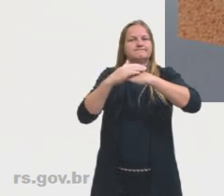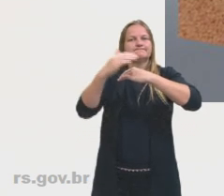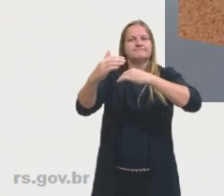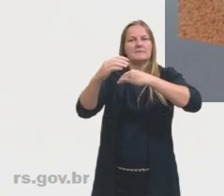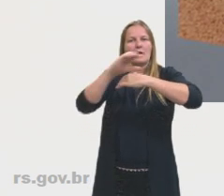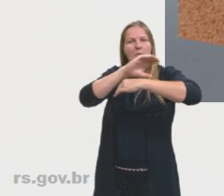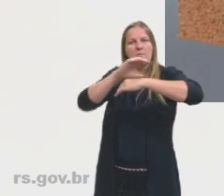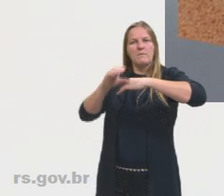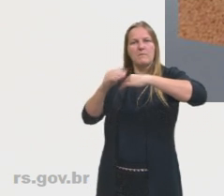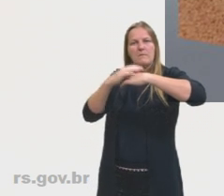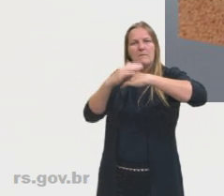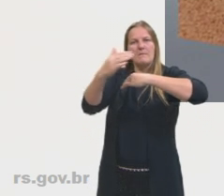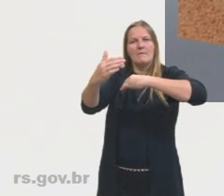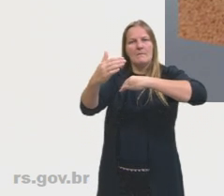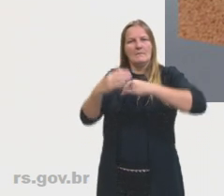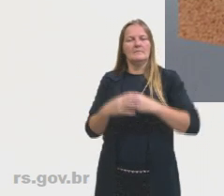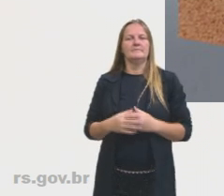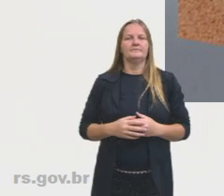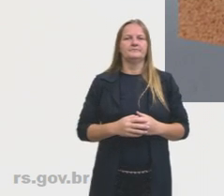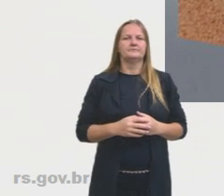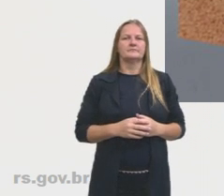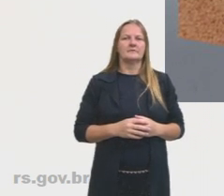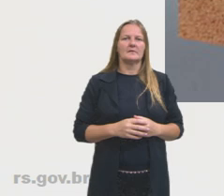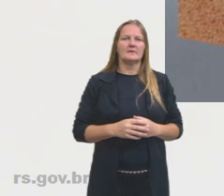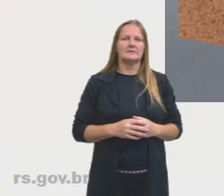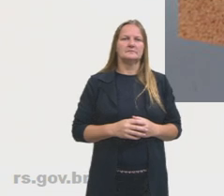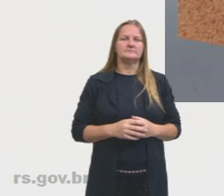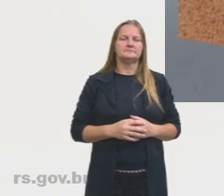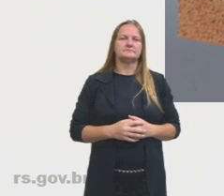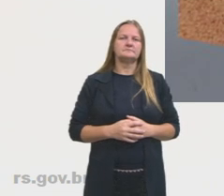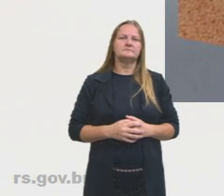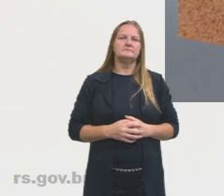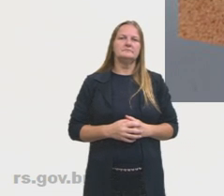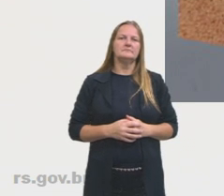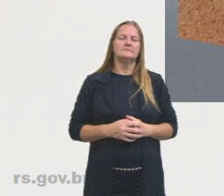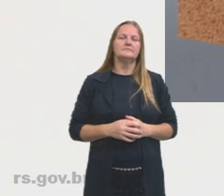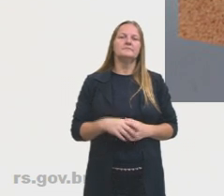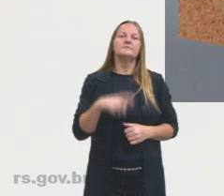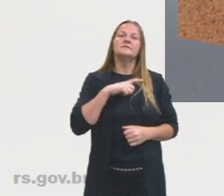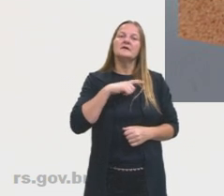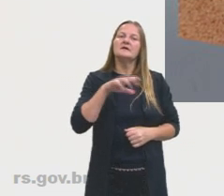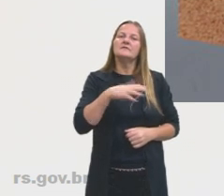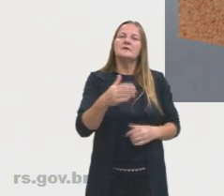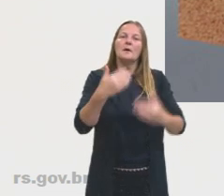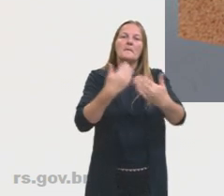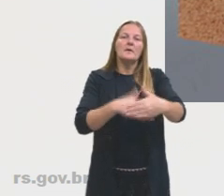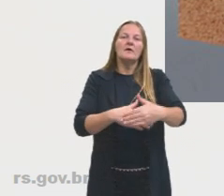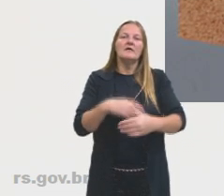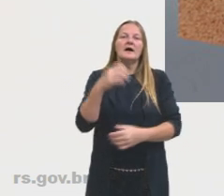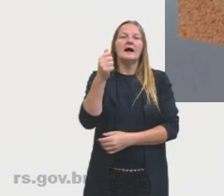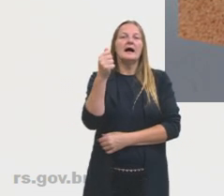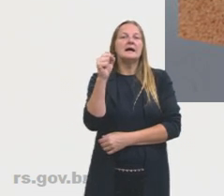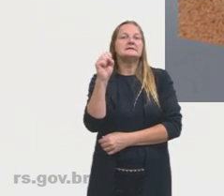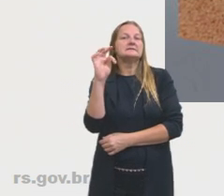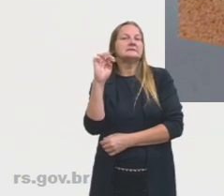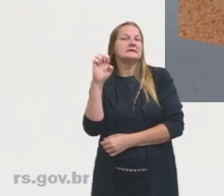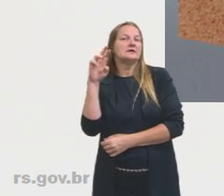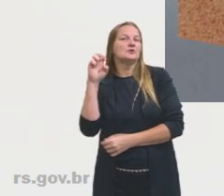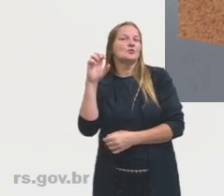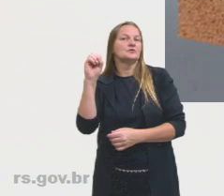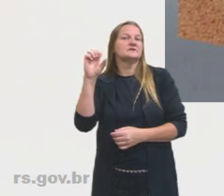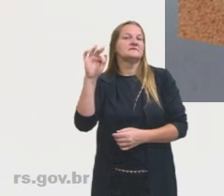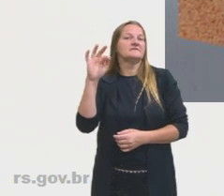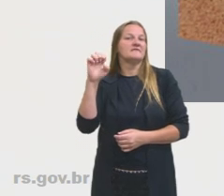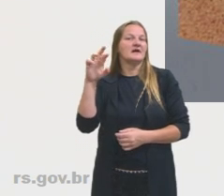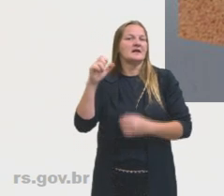do nosso humano tá desculpa do nosso da nossa Cruz Tu tá aí pode dizer a gente está na astenosfera Então já sabe que